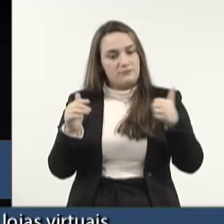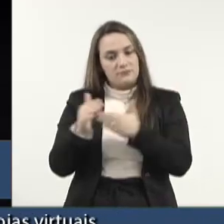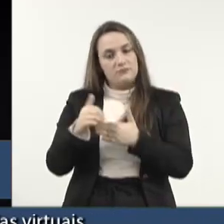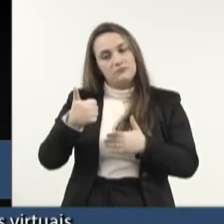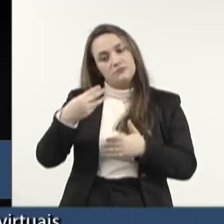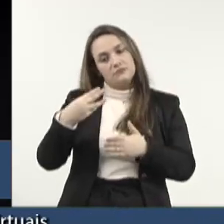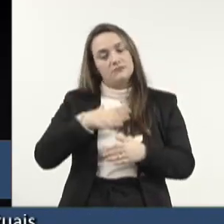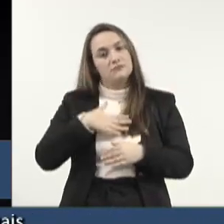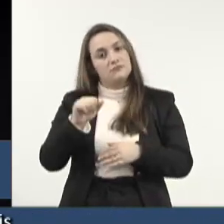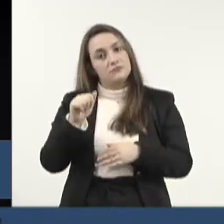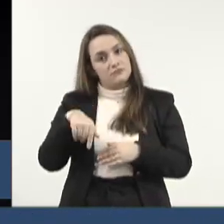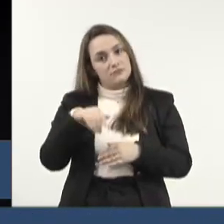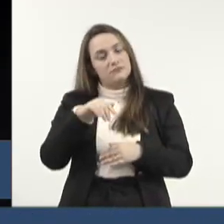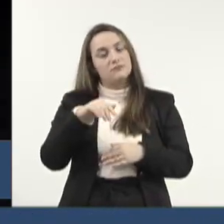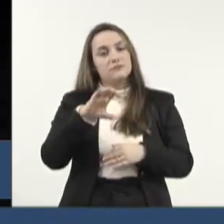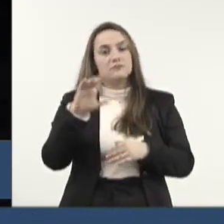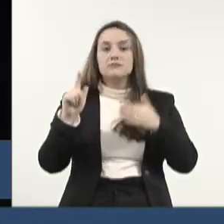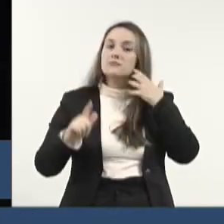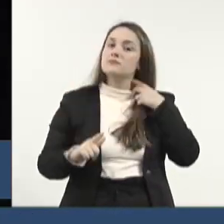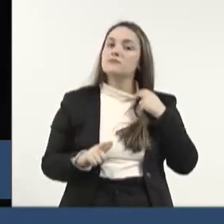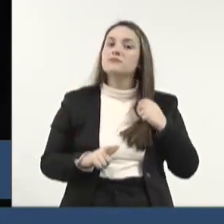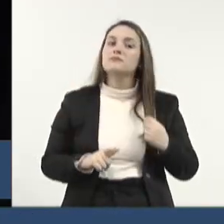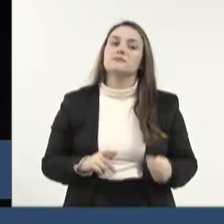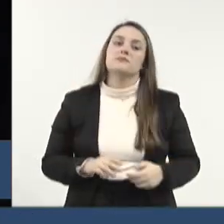aqui em Campo Grande, senhor presidente.